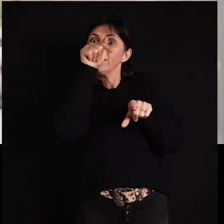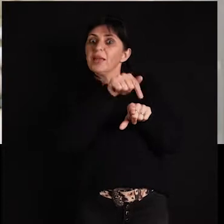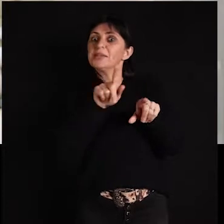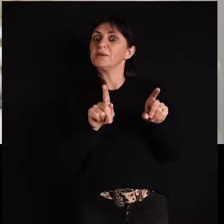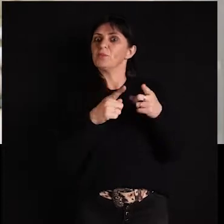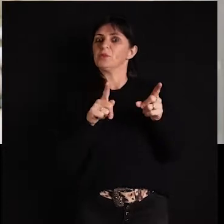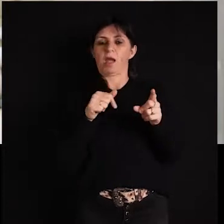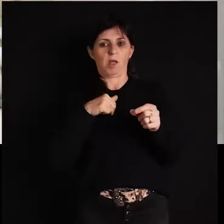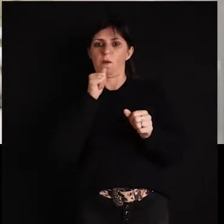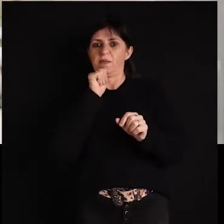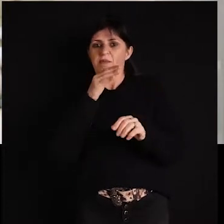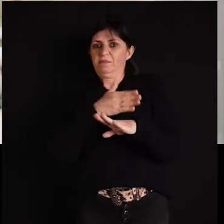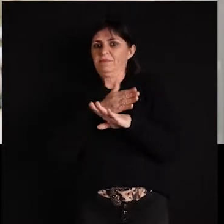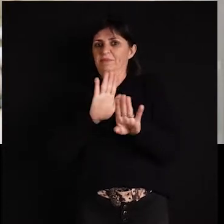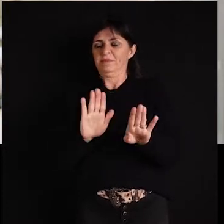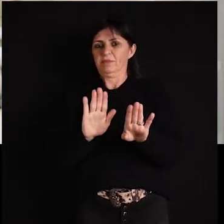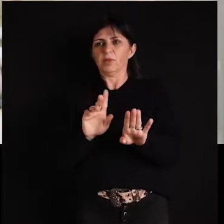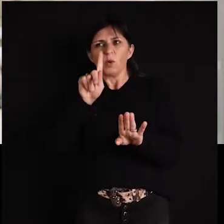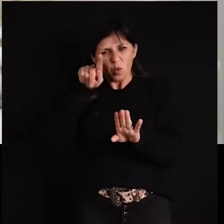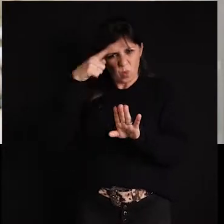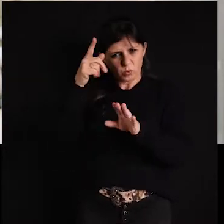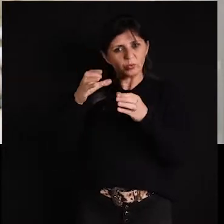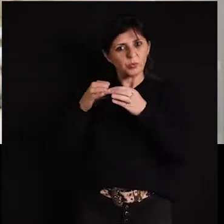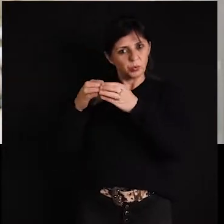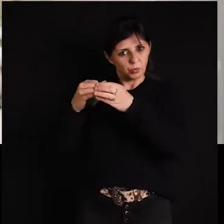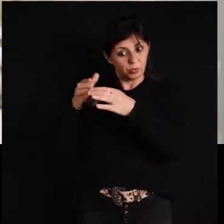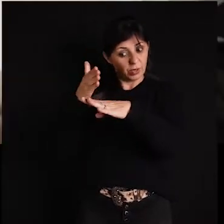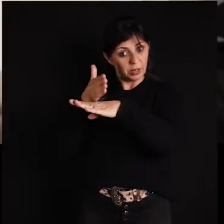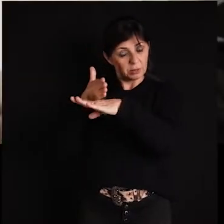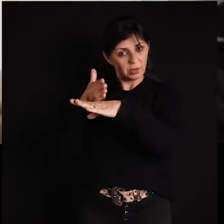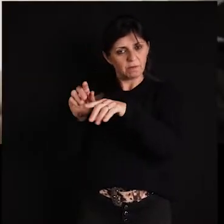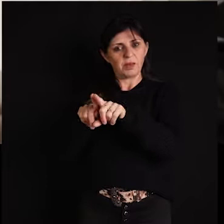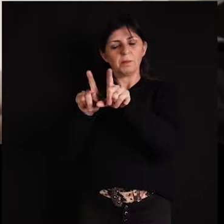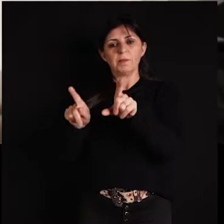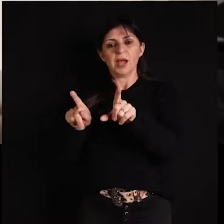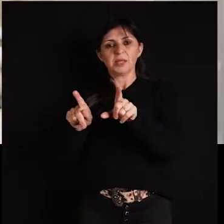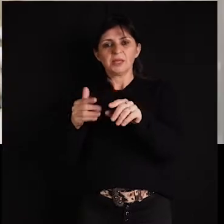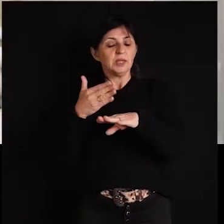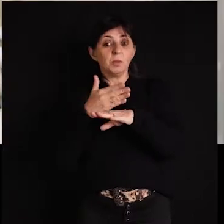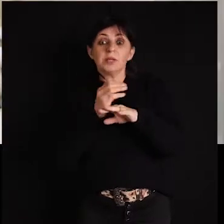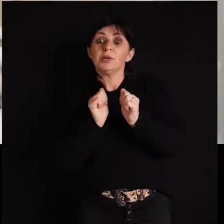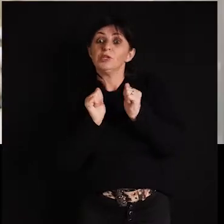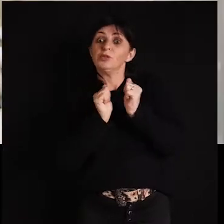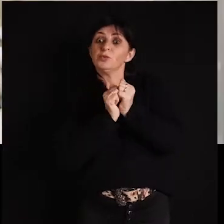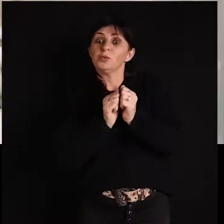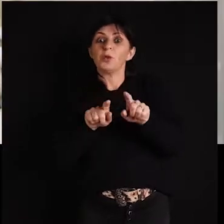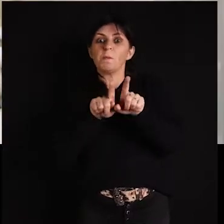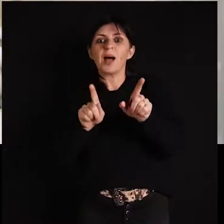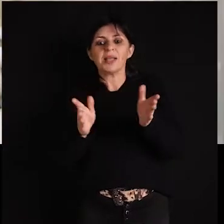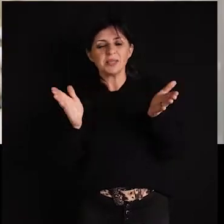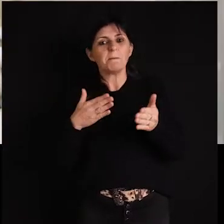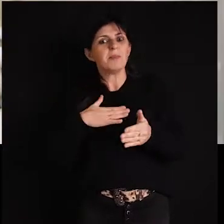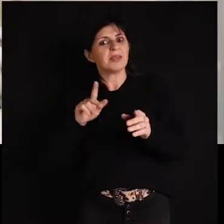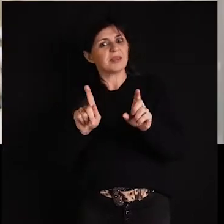nos Monarcas, mas eu tocava com outro conjunto e não deu para fazer a participação junto com os Monarcas,